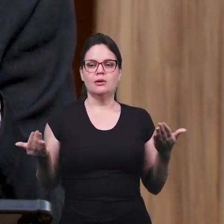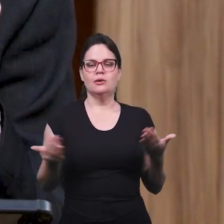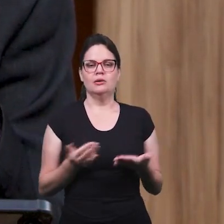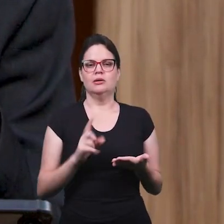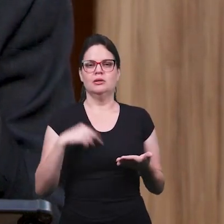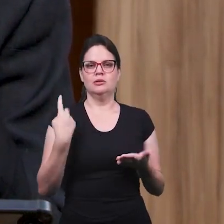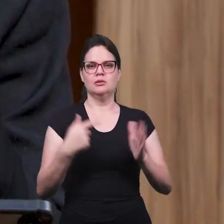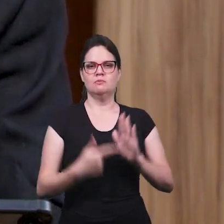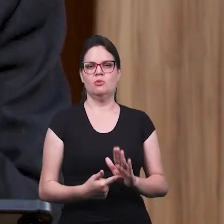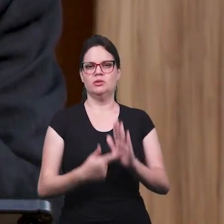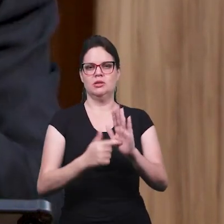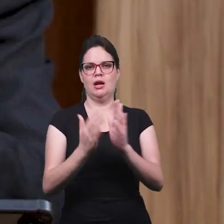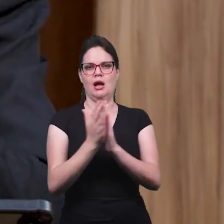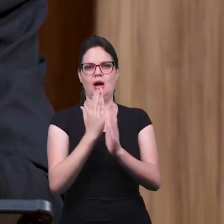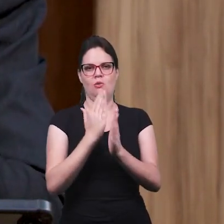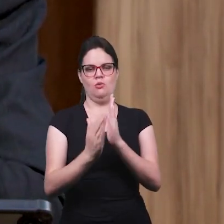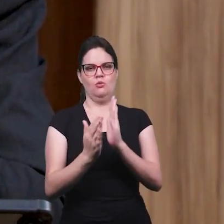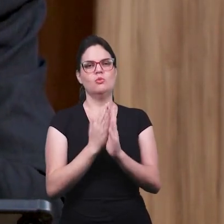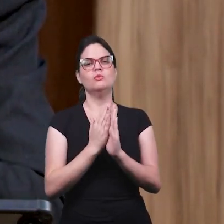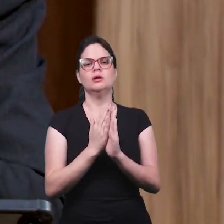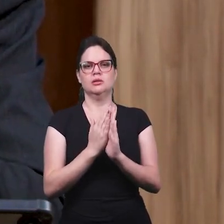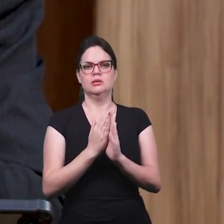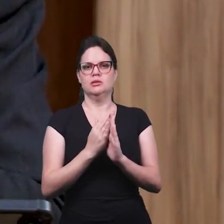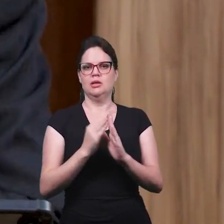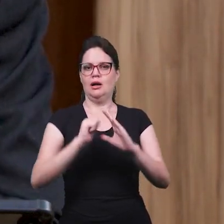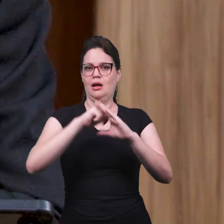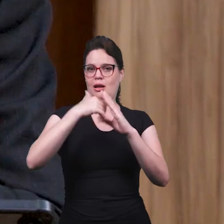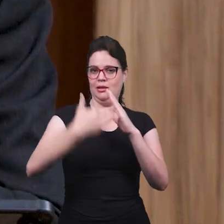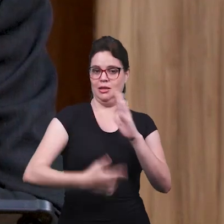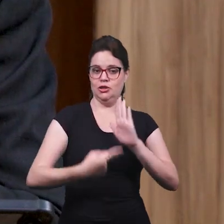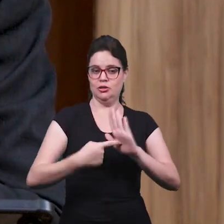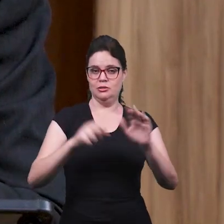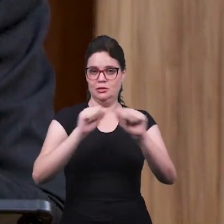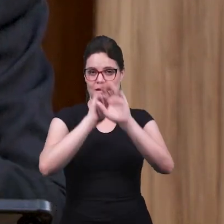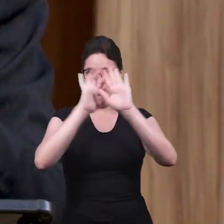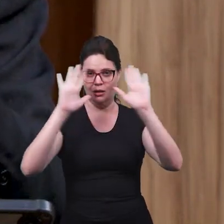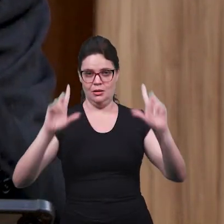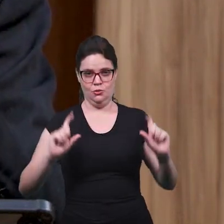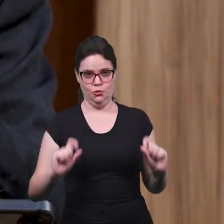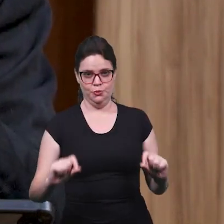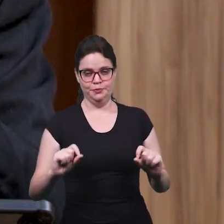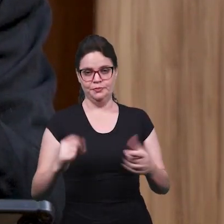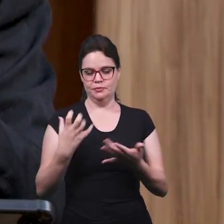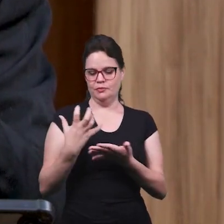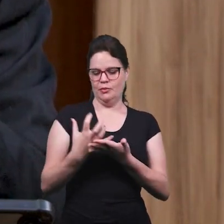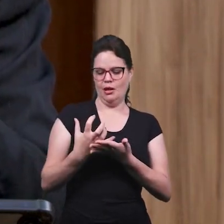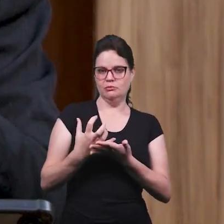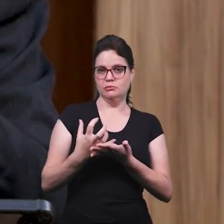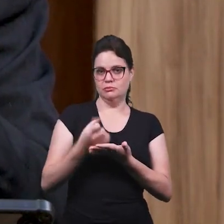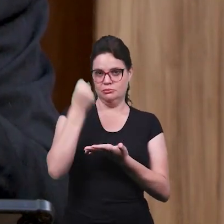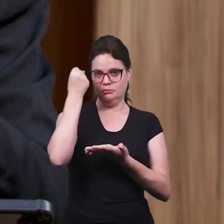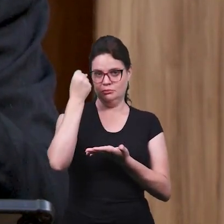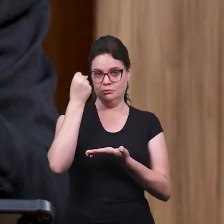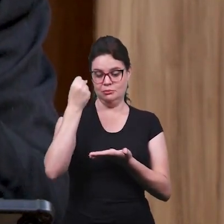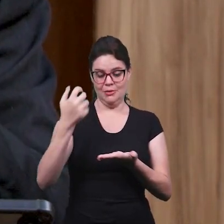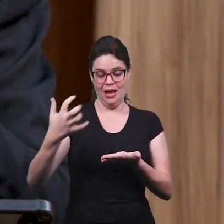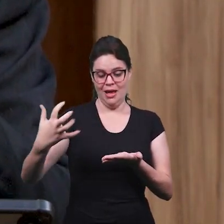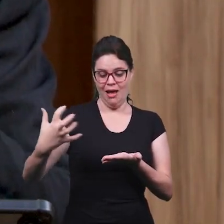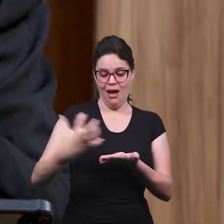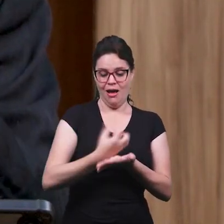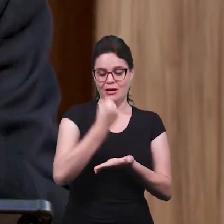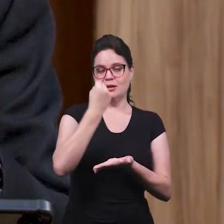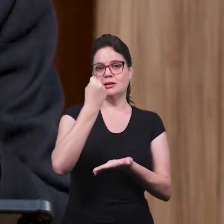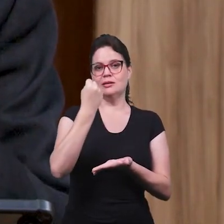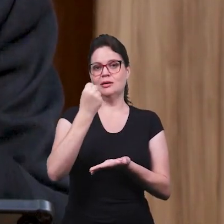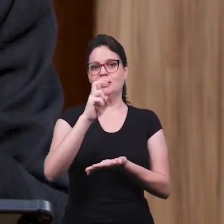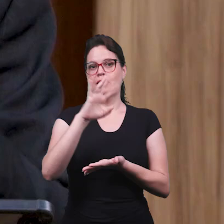gente definir que no arrebatamento da igreja nós teremos ali a consequência de dois